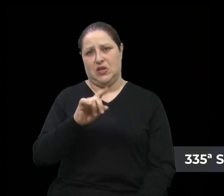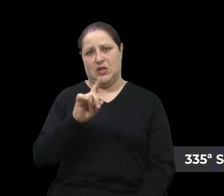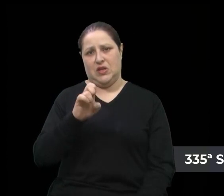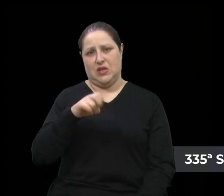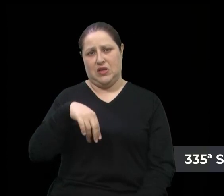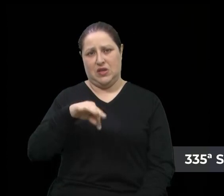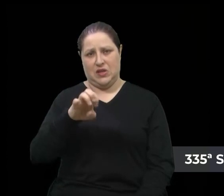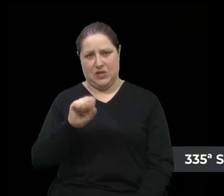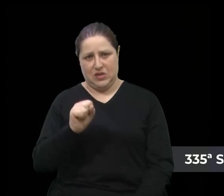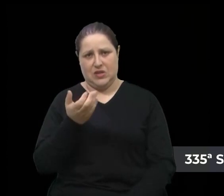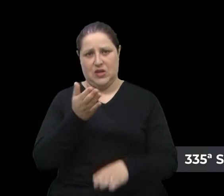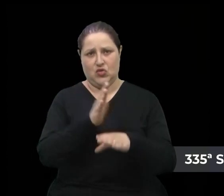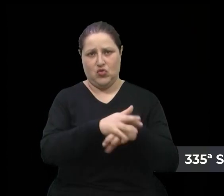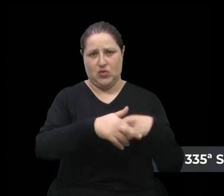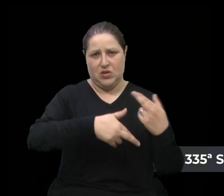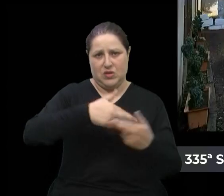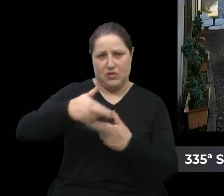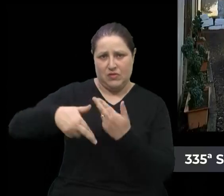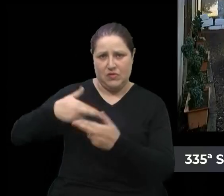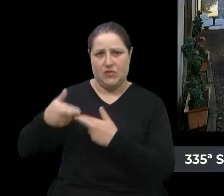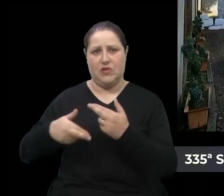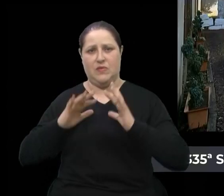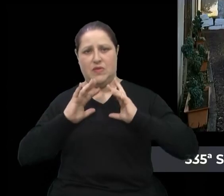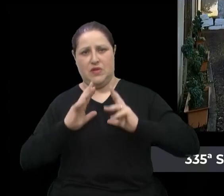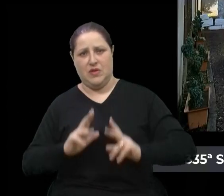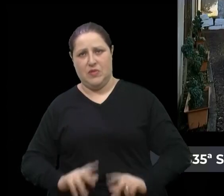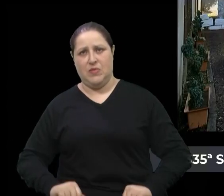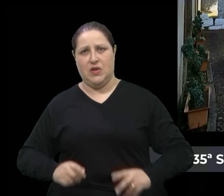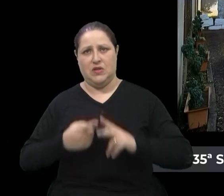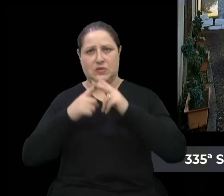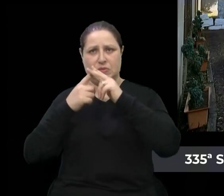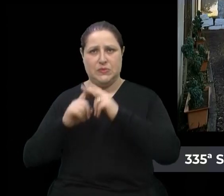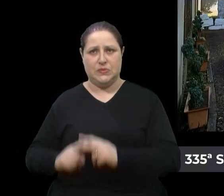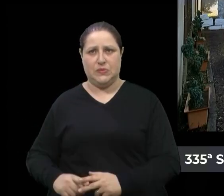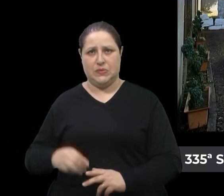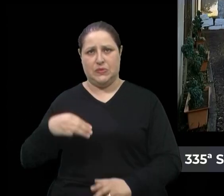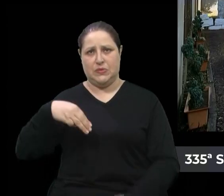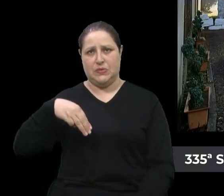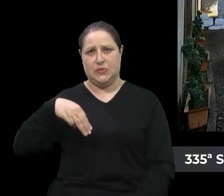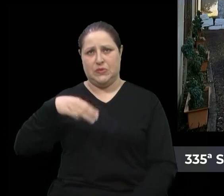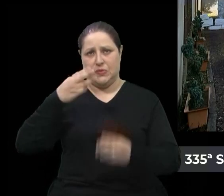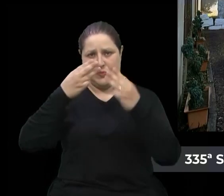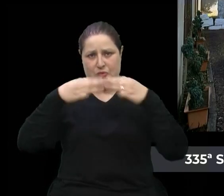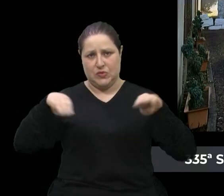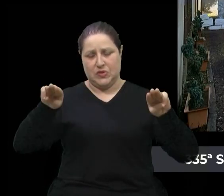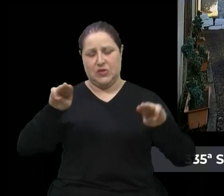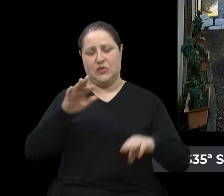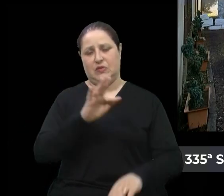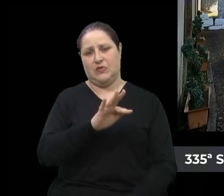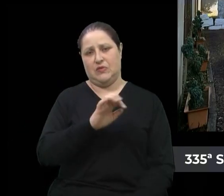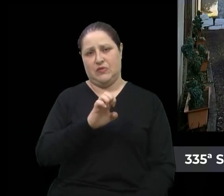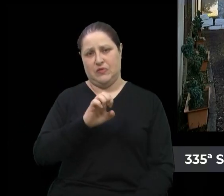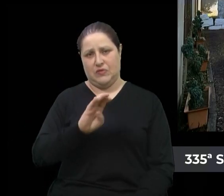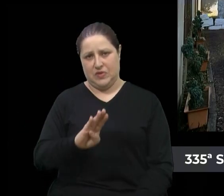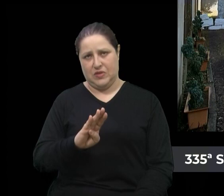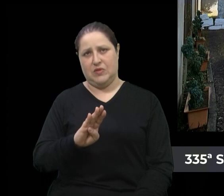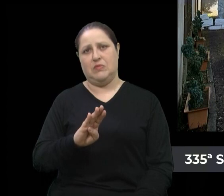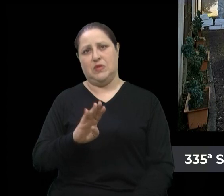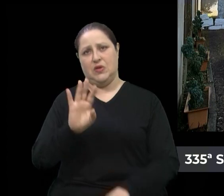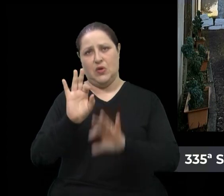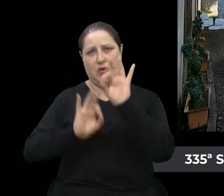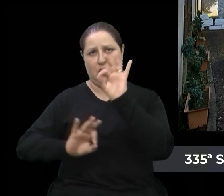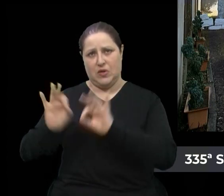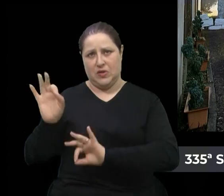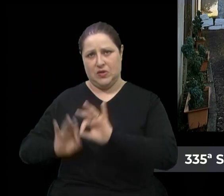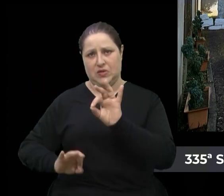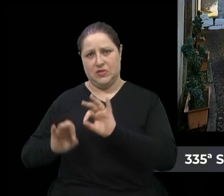de trás do Museu da FEB, e nós fizemos esse mutirão aí para deixar em ordem, como vocês estão vendo nessa